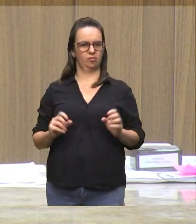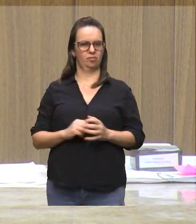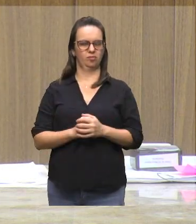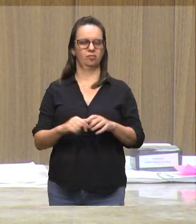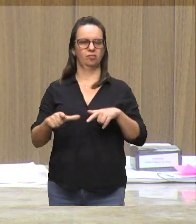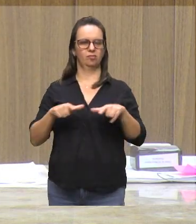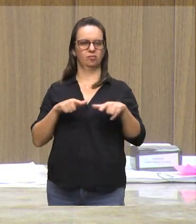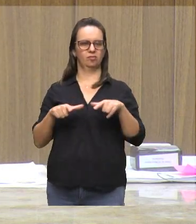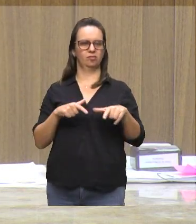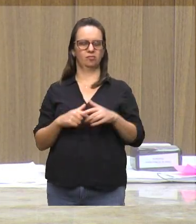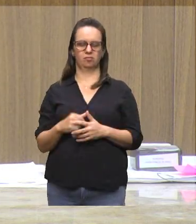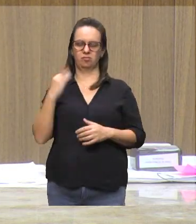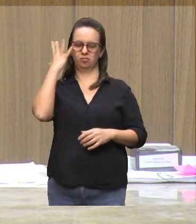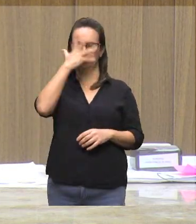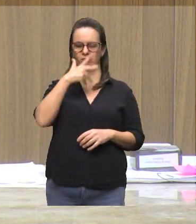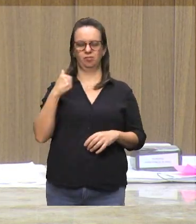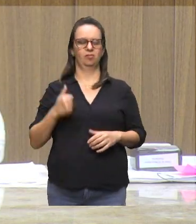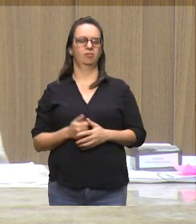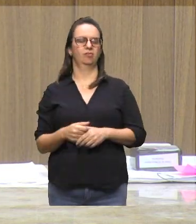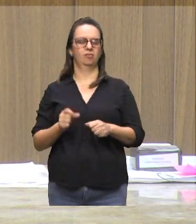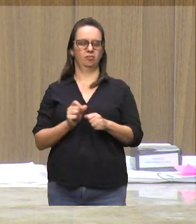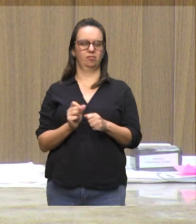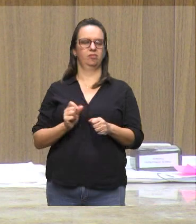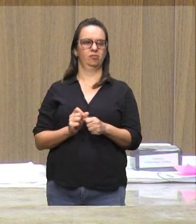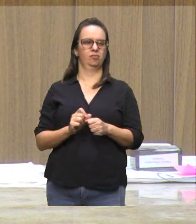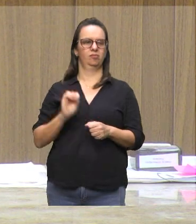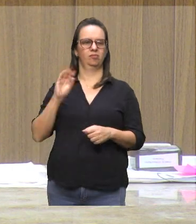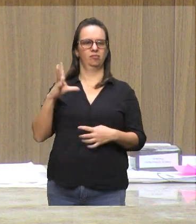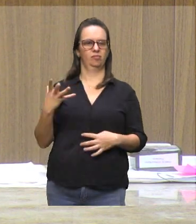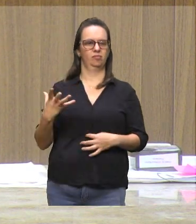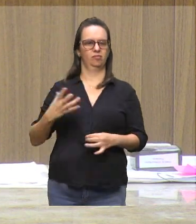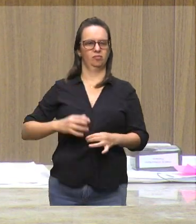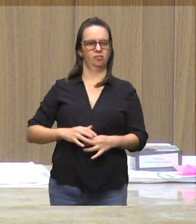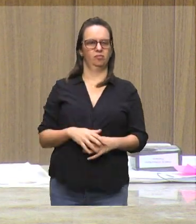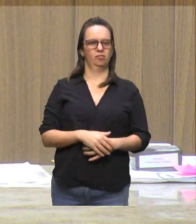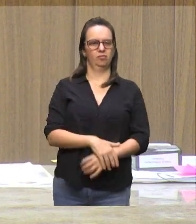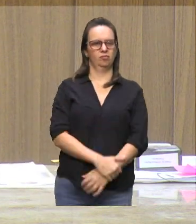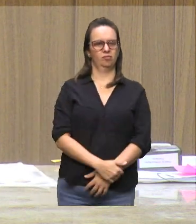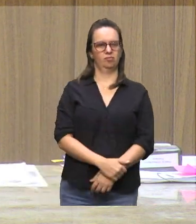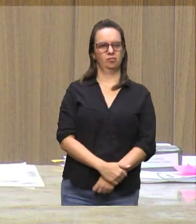foi feito nesse final de semana.